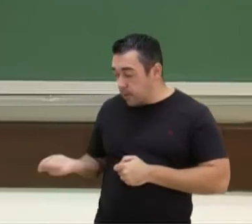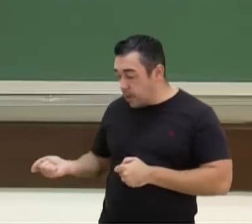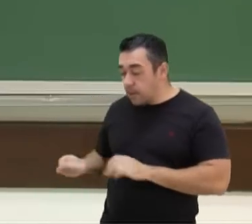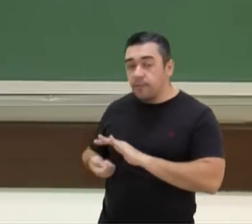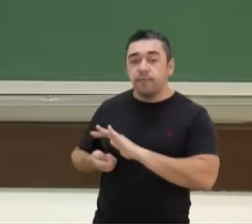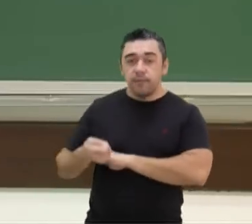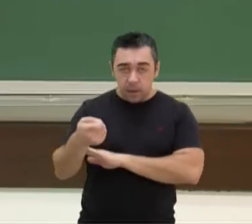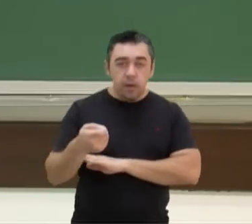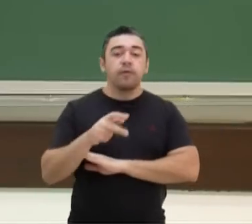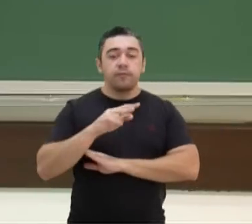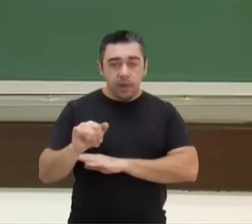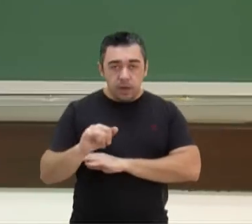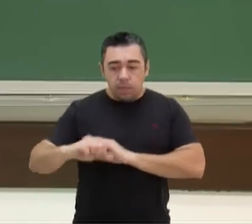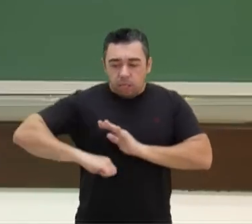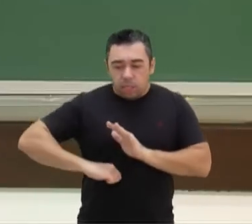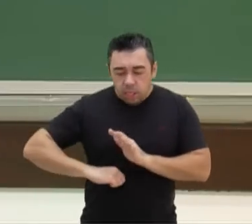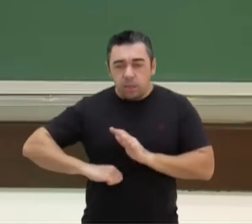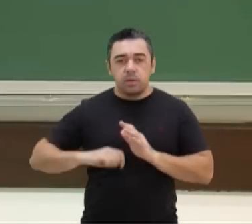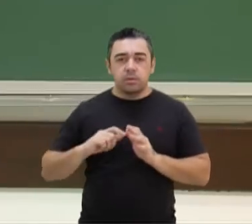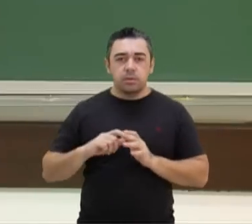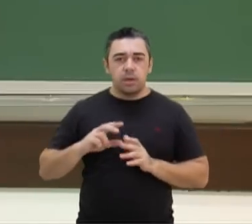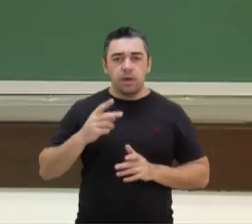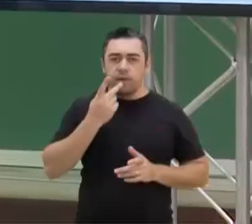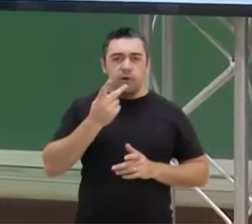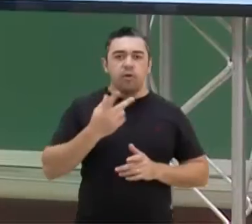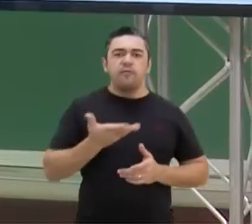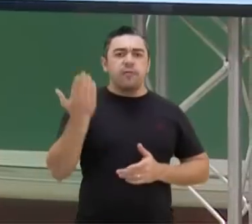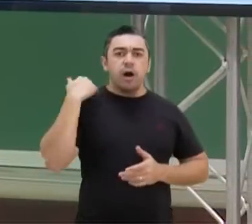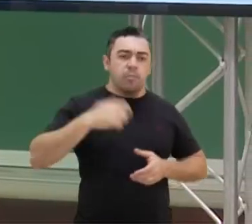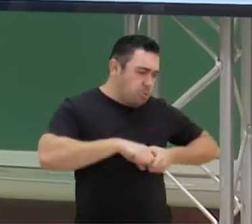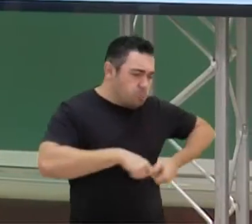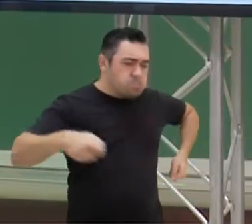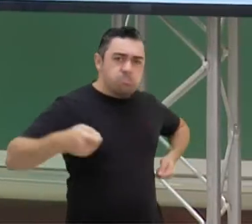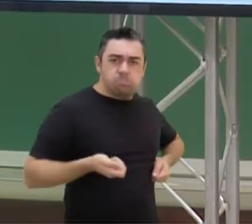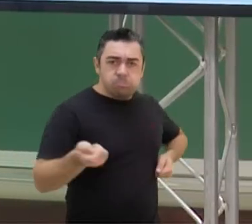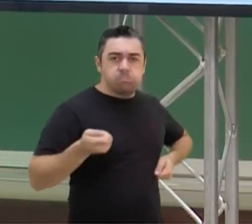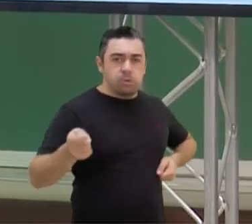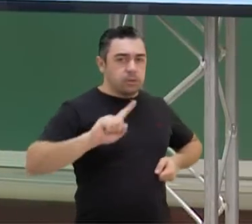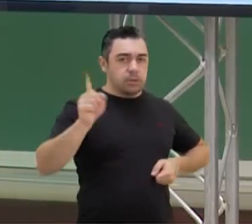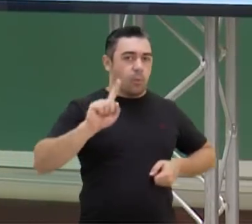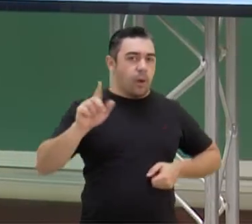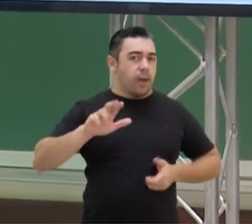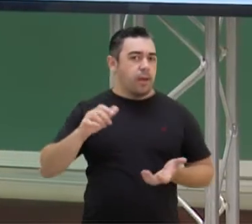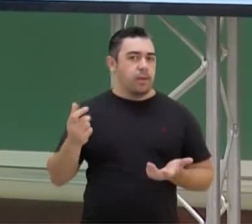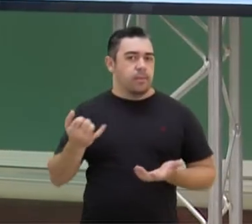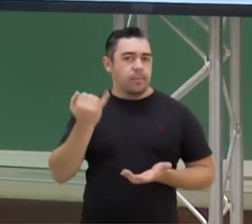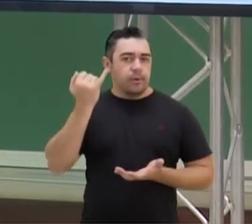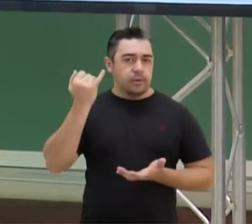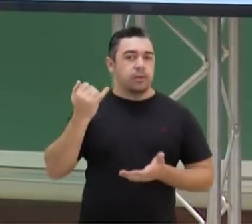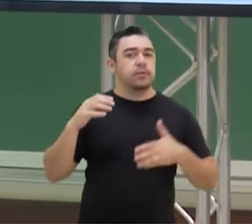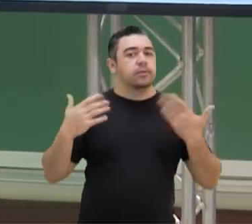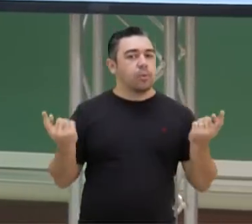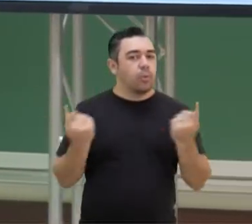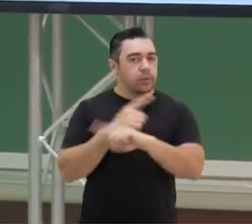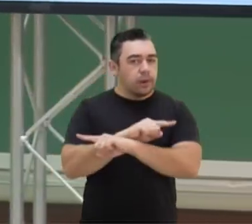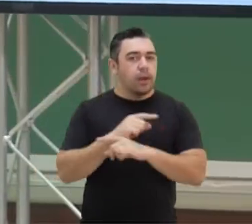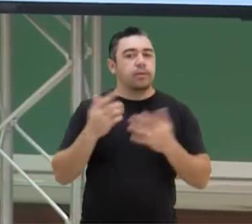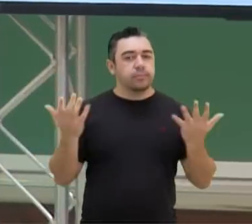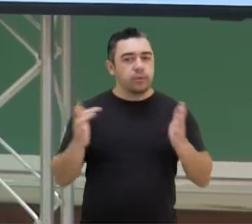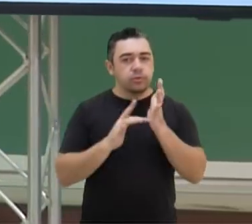ferido. Ele não disse, puxe sua espada e vamos atacar, armas são importantes. Pelo contrário. Então, letra